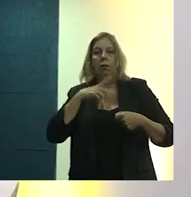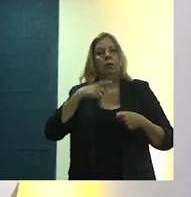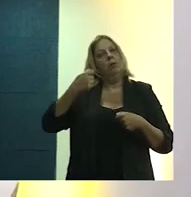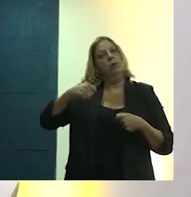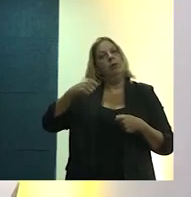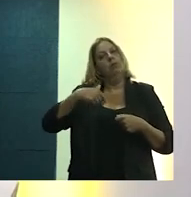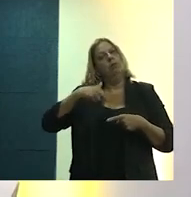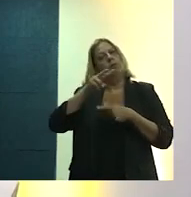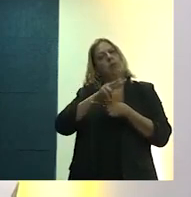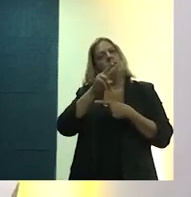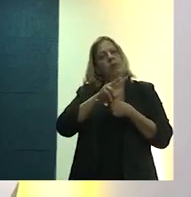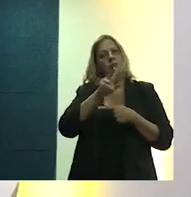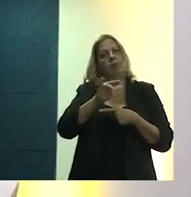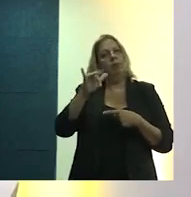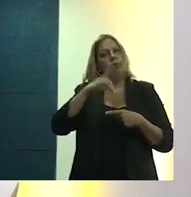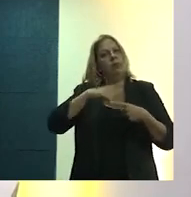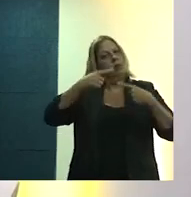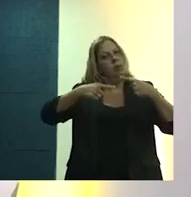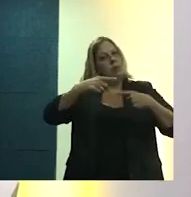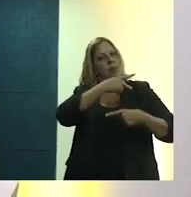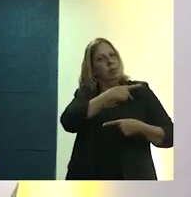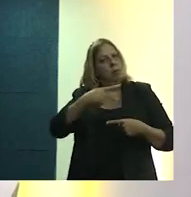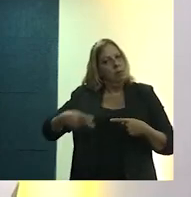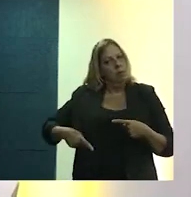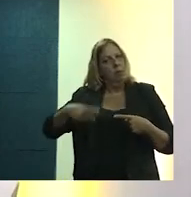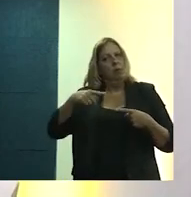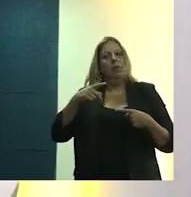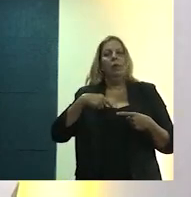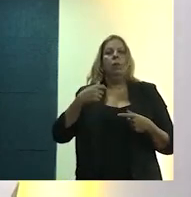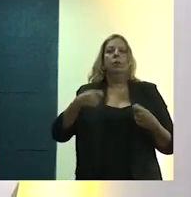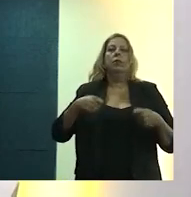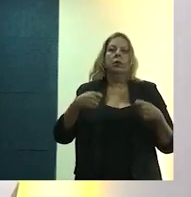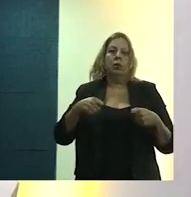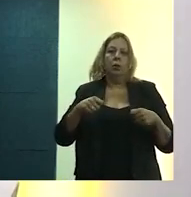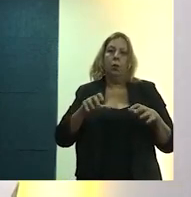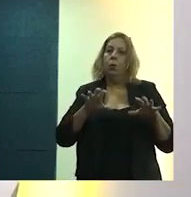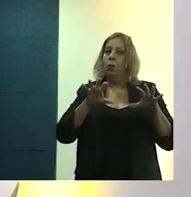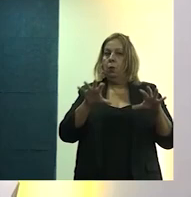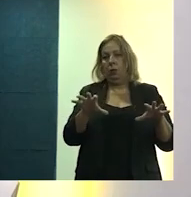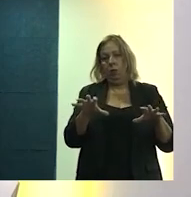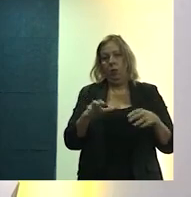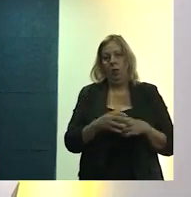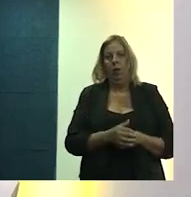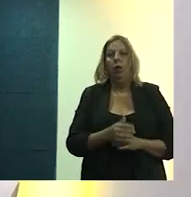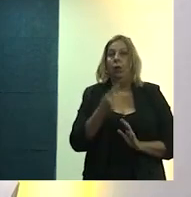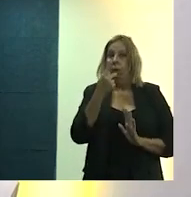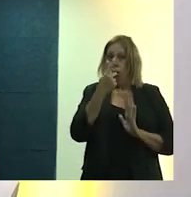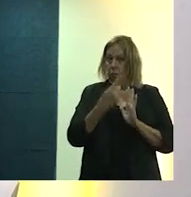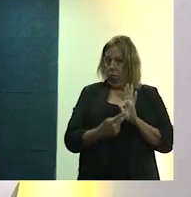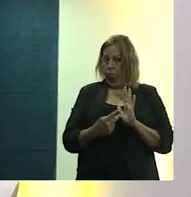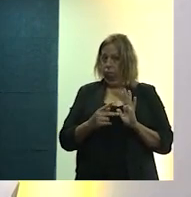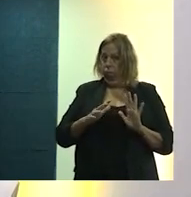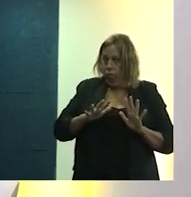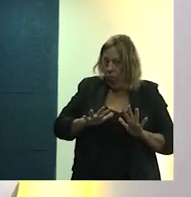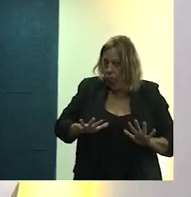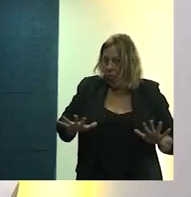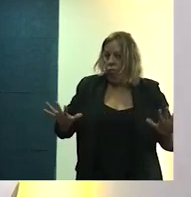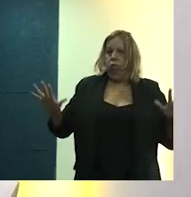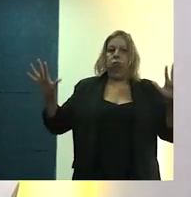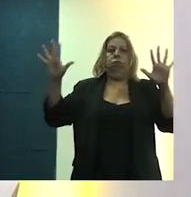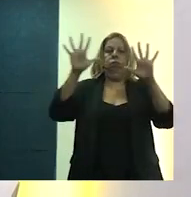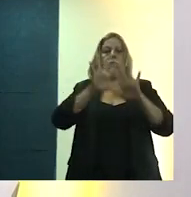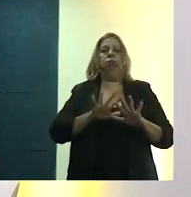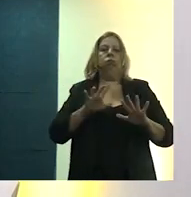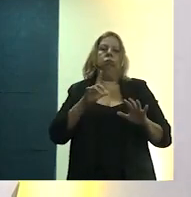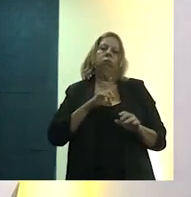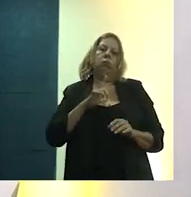Quais são as intervenções urbanísticas e as políticas públicas necessárias para esse território é um plano bem Global vai definir se